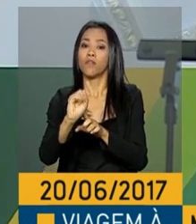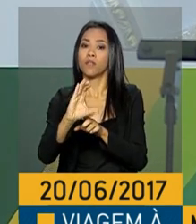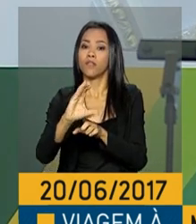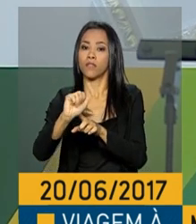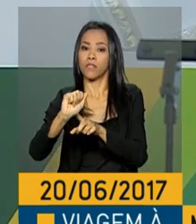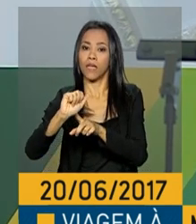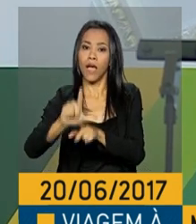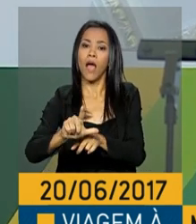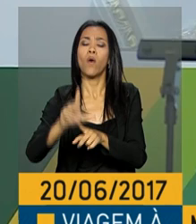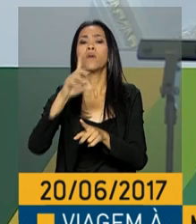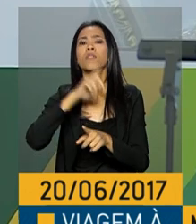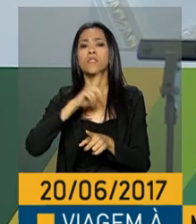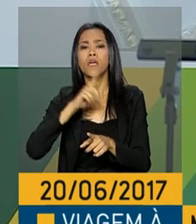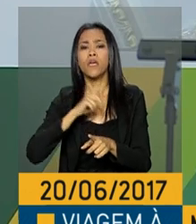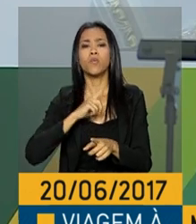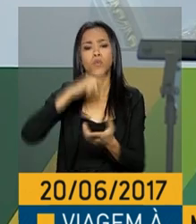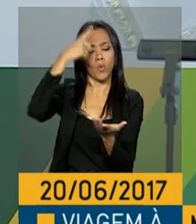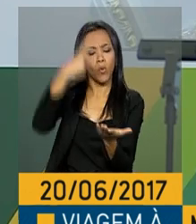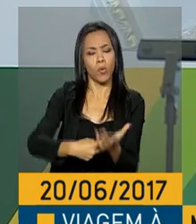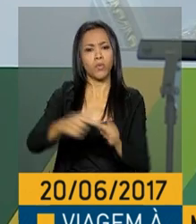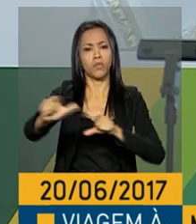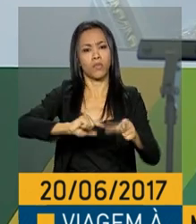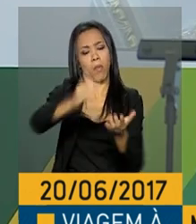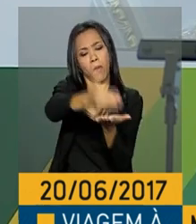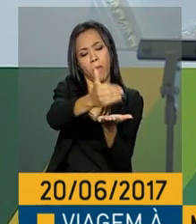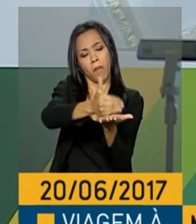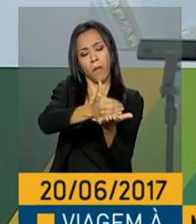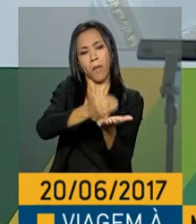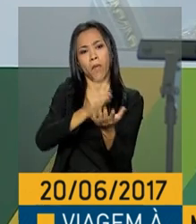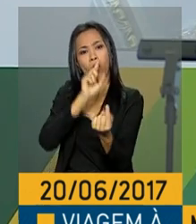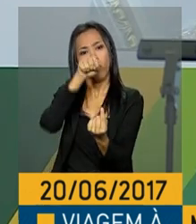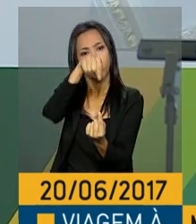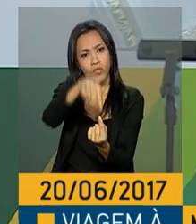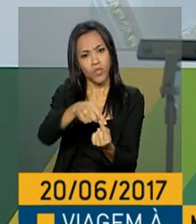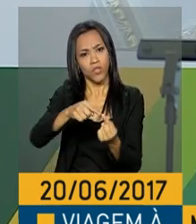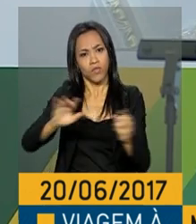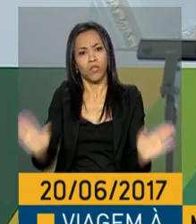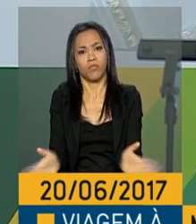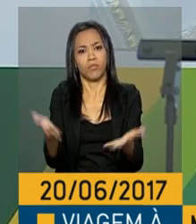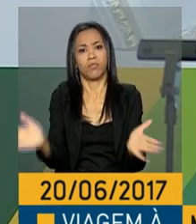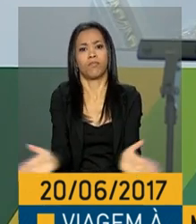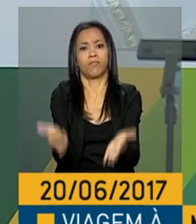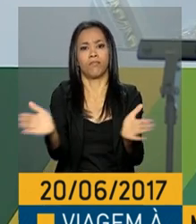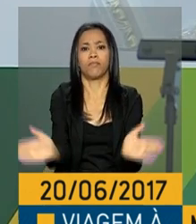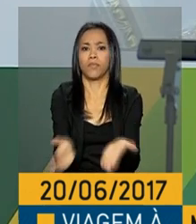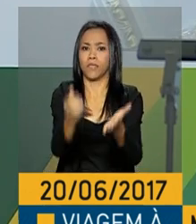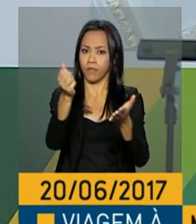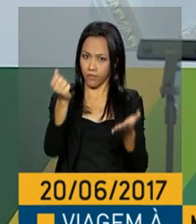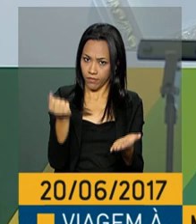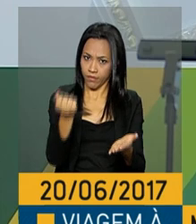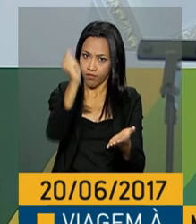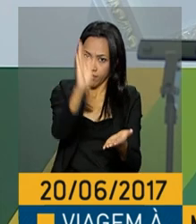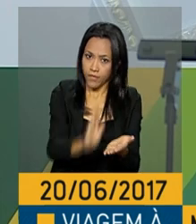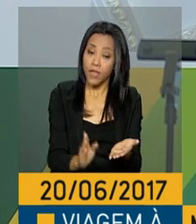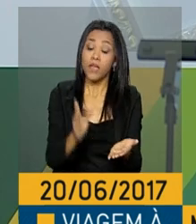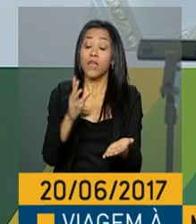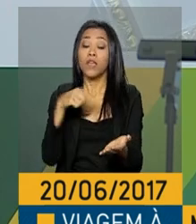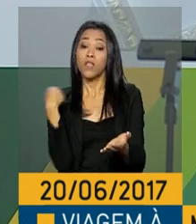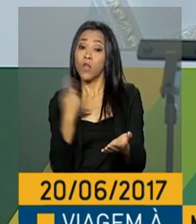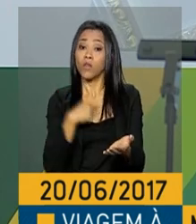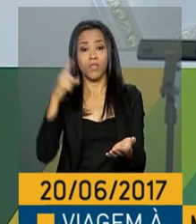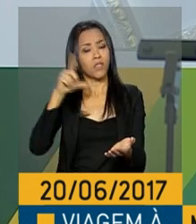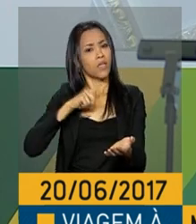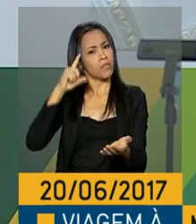agenda para produtividade. E tudo isso porque nós temos a convicção de que o